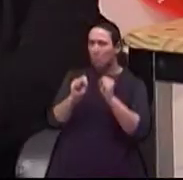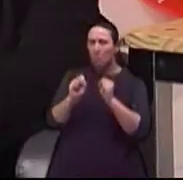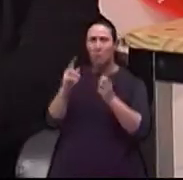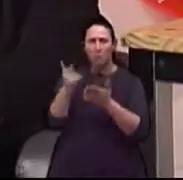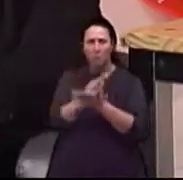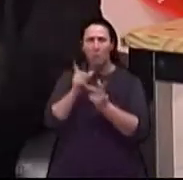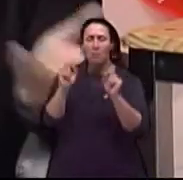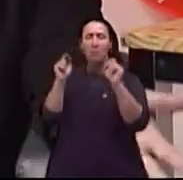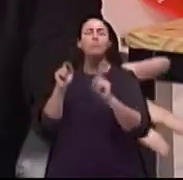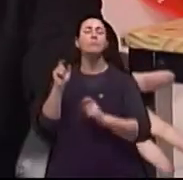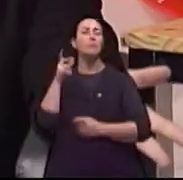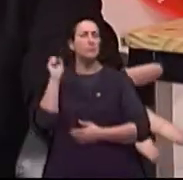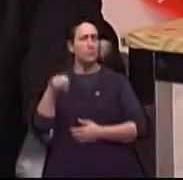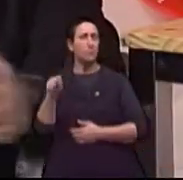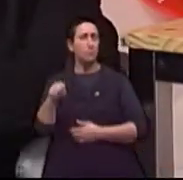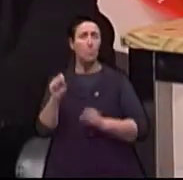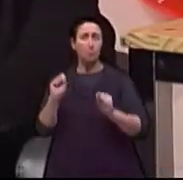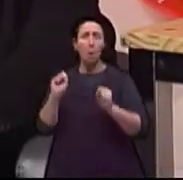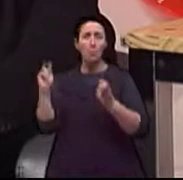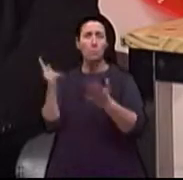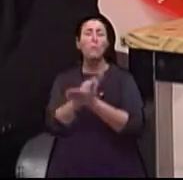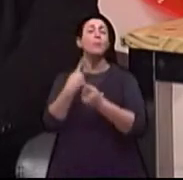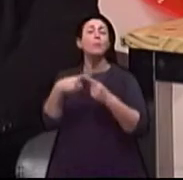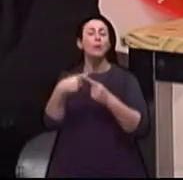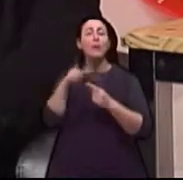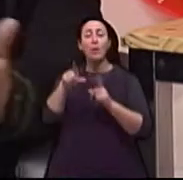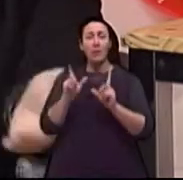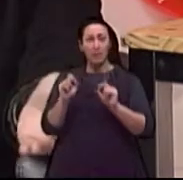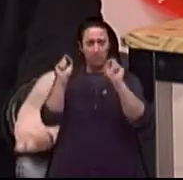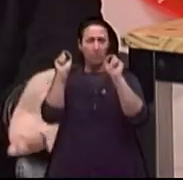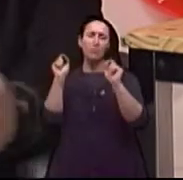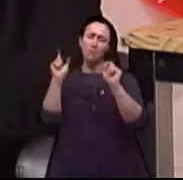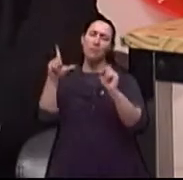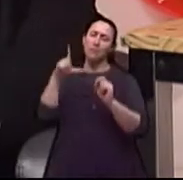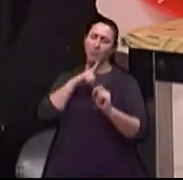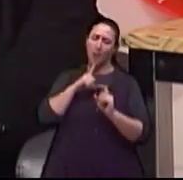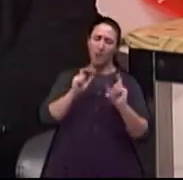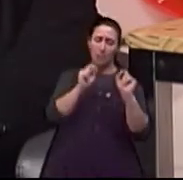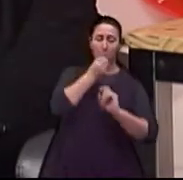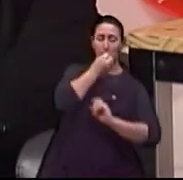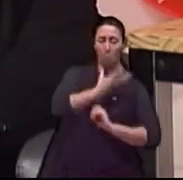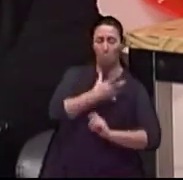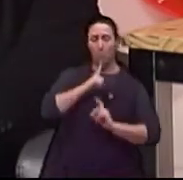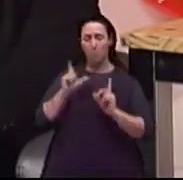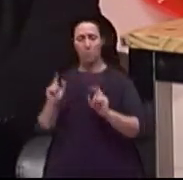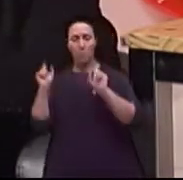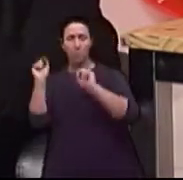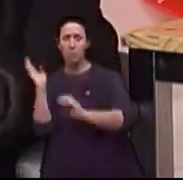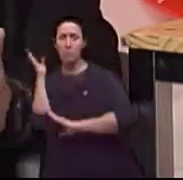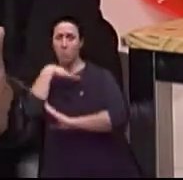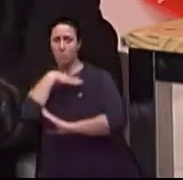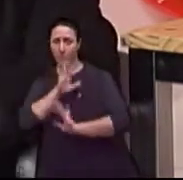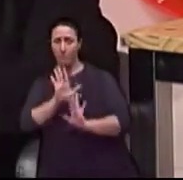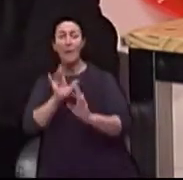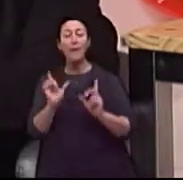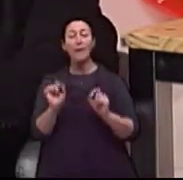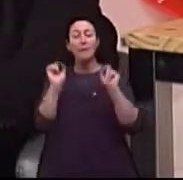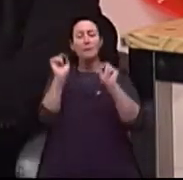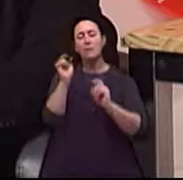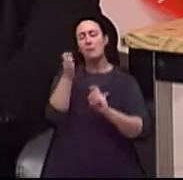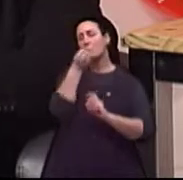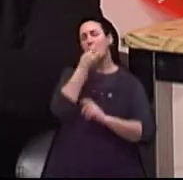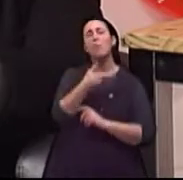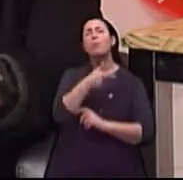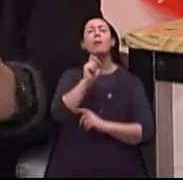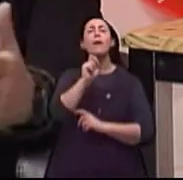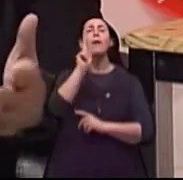câncer pode até já pode ser um câncer com câncer na verdade nós temos câncer benignos e câncer malignos os cânceres benignos são câncer de